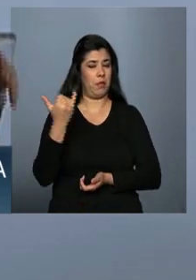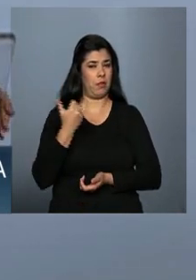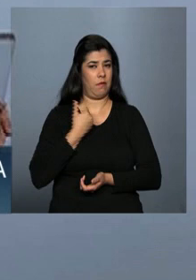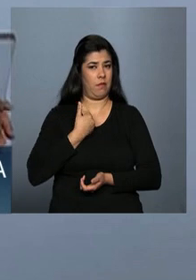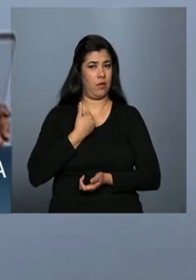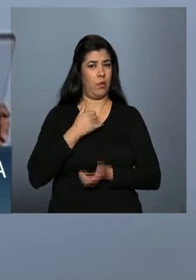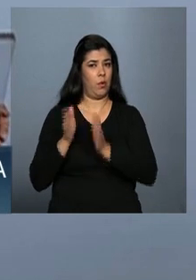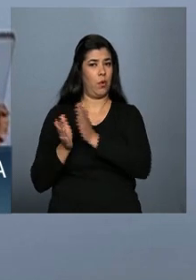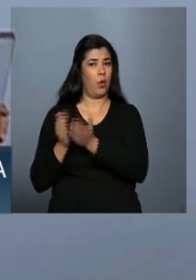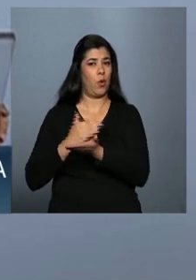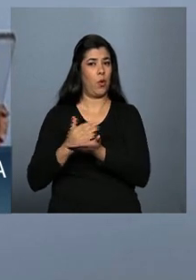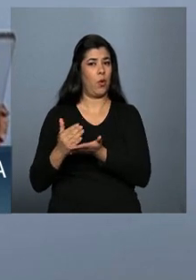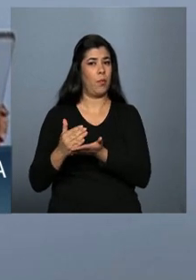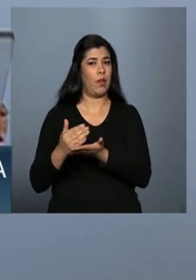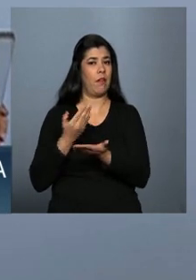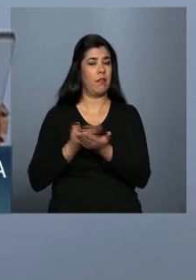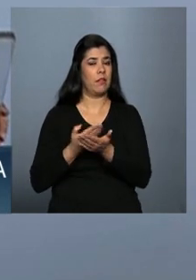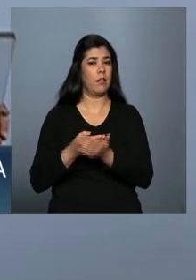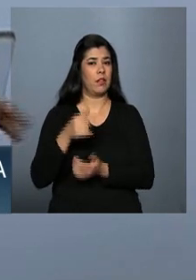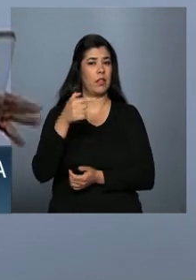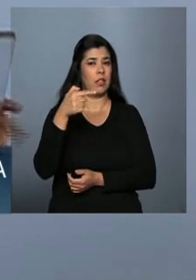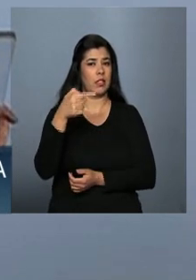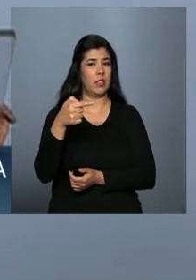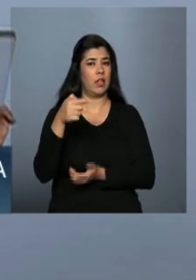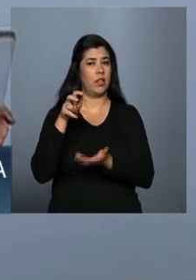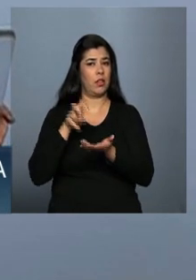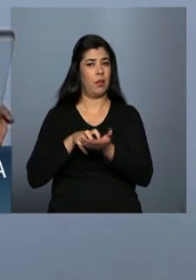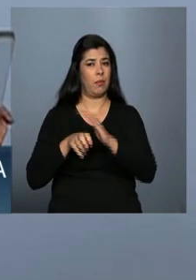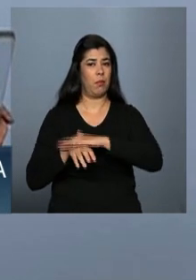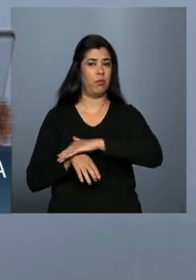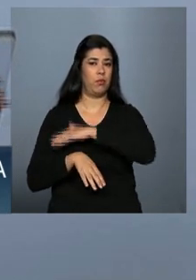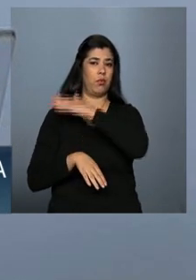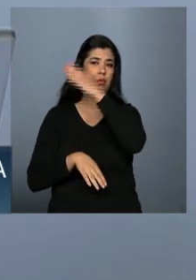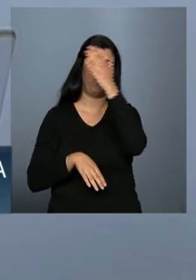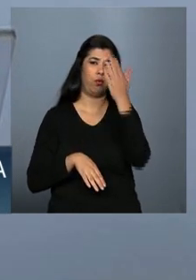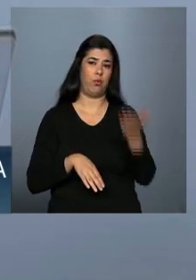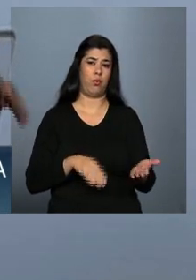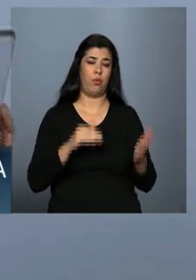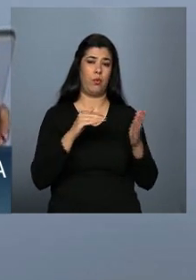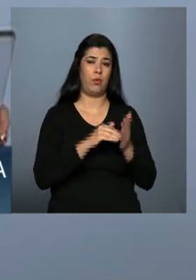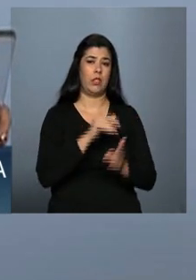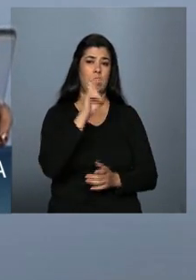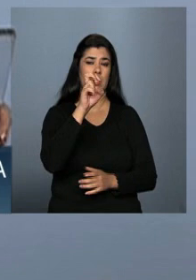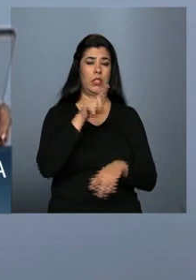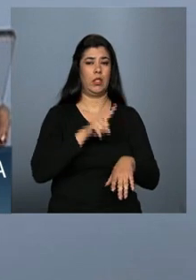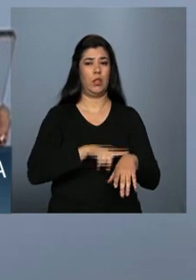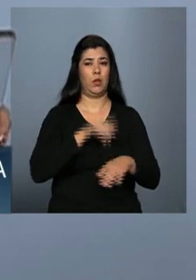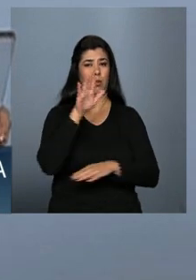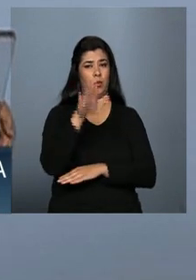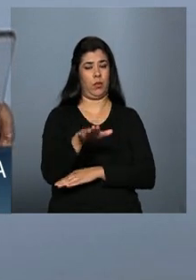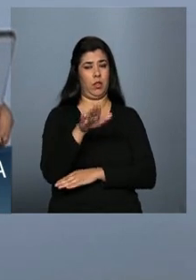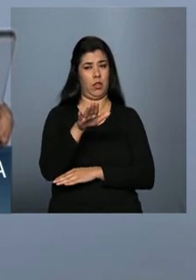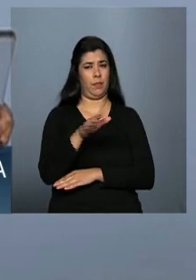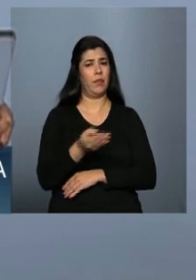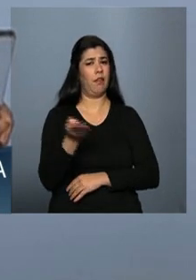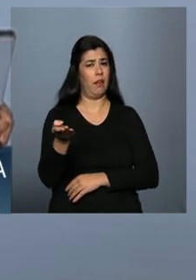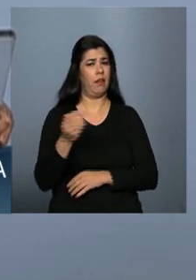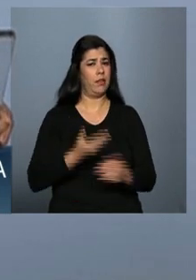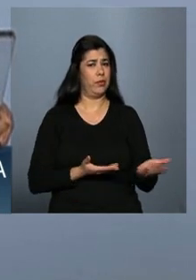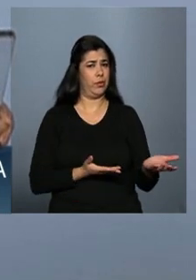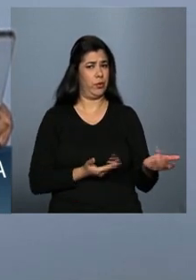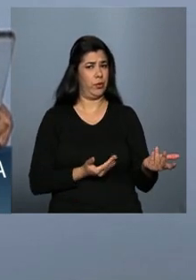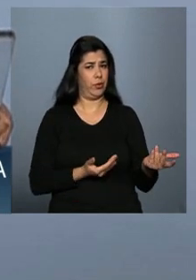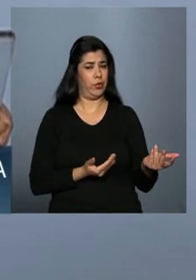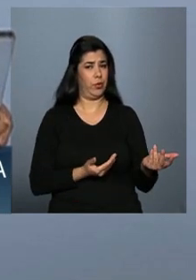até às 5 horas da tarde. E esse jovem que saiu da